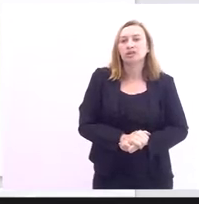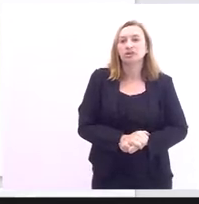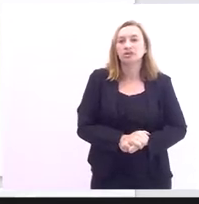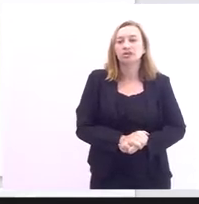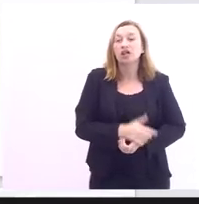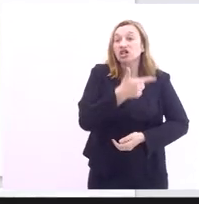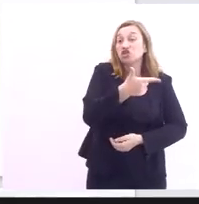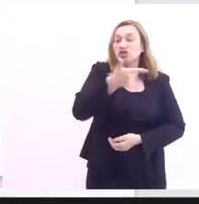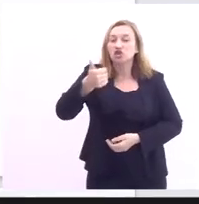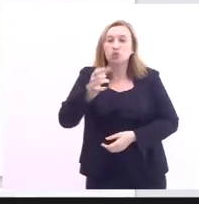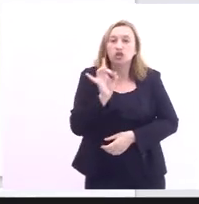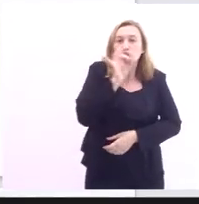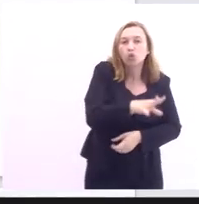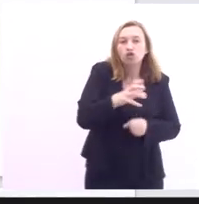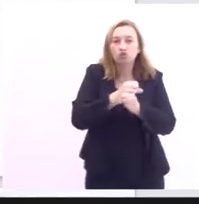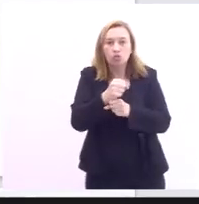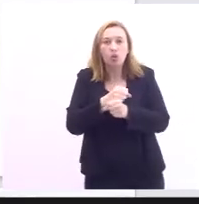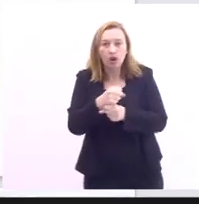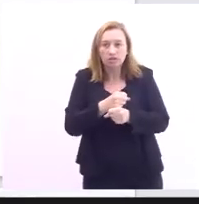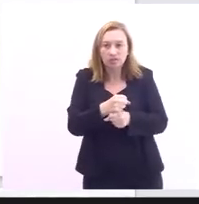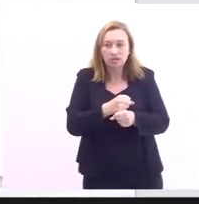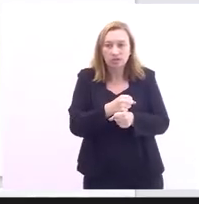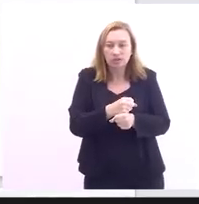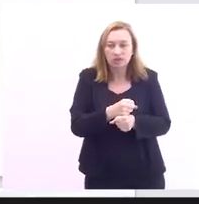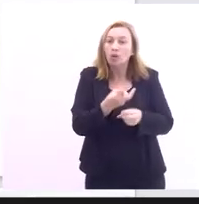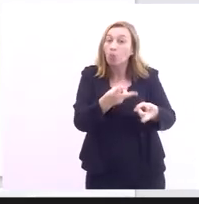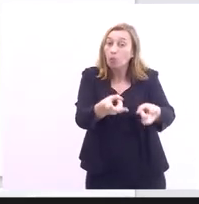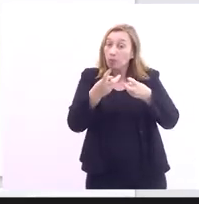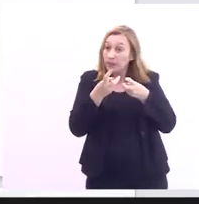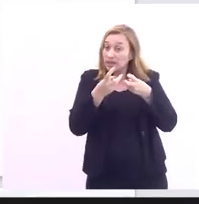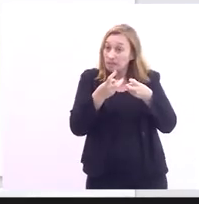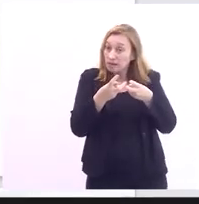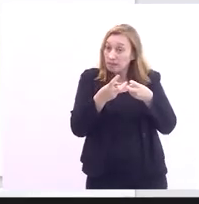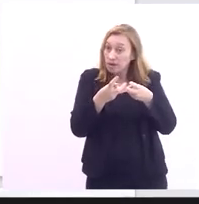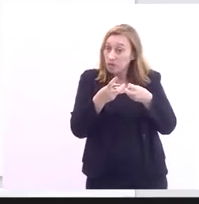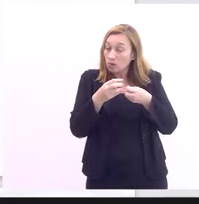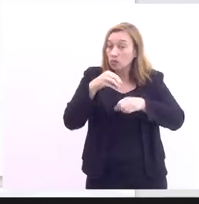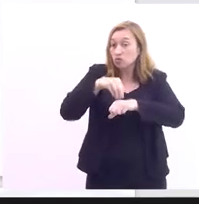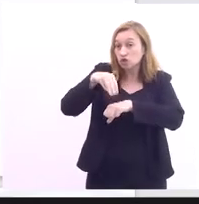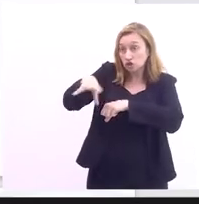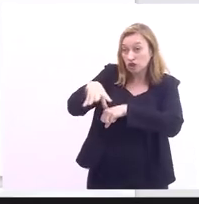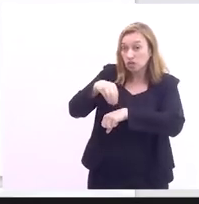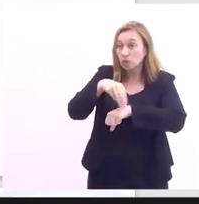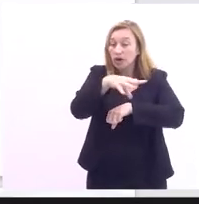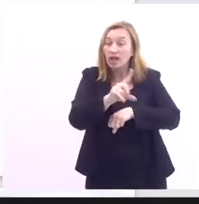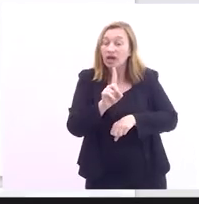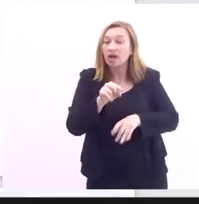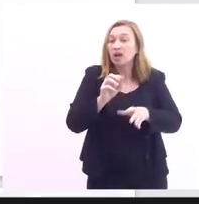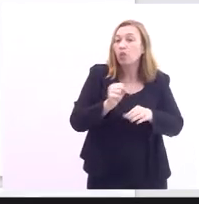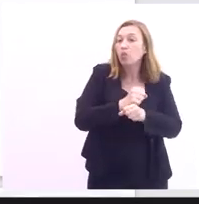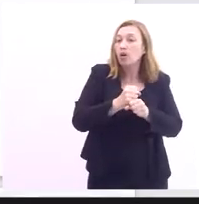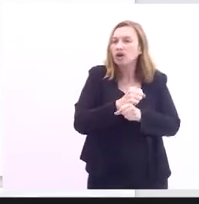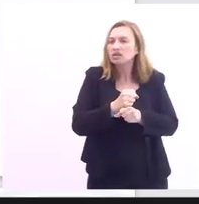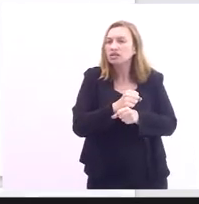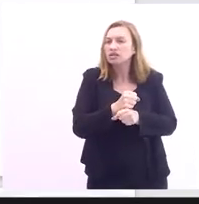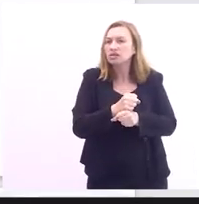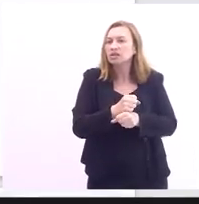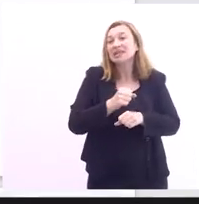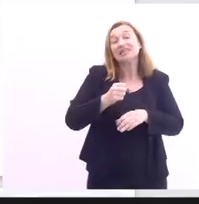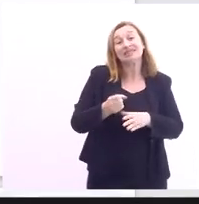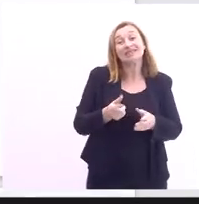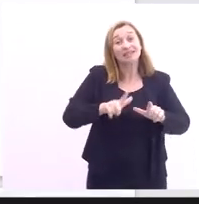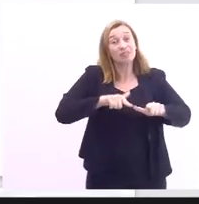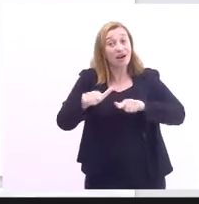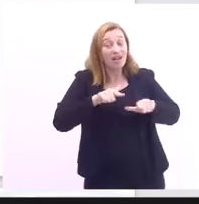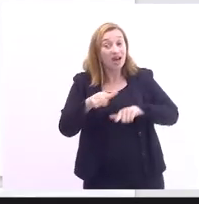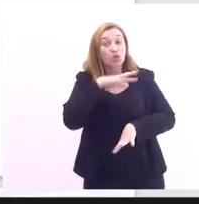de 22 é o último ano que a gente percebeu ali pelos indicadores que é o ano que ela tem performado mal, né,